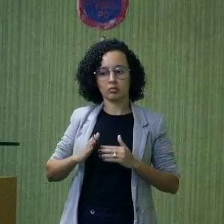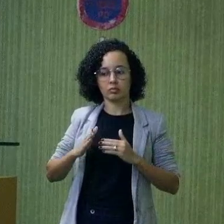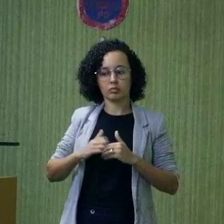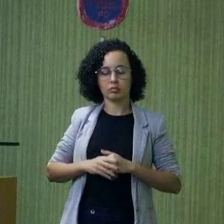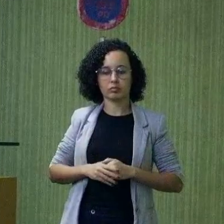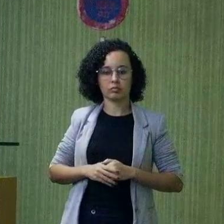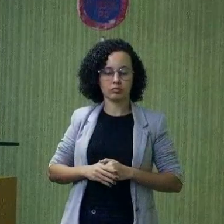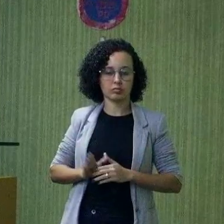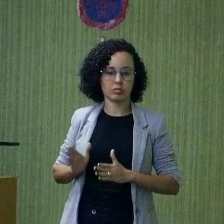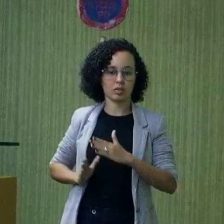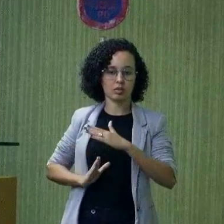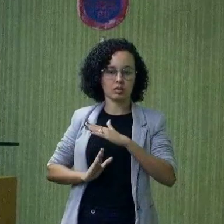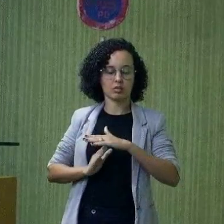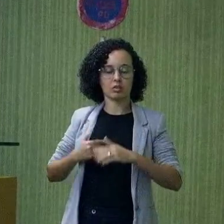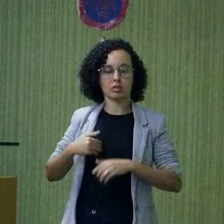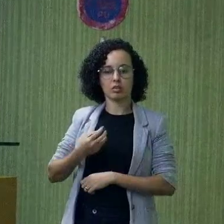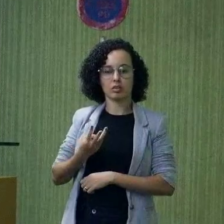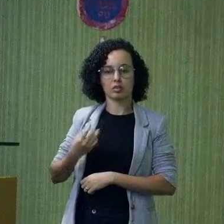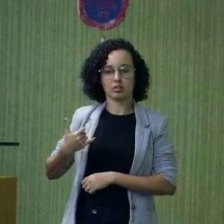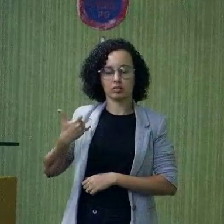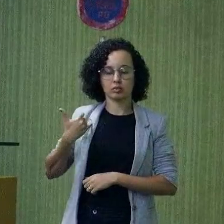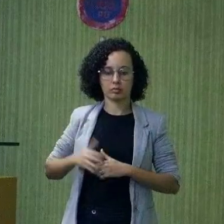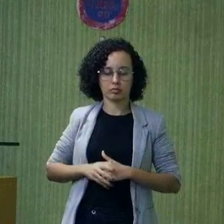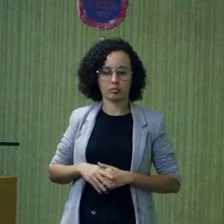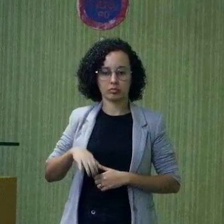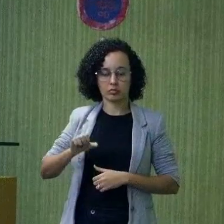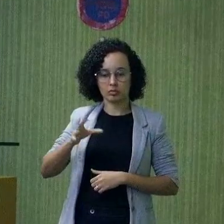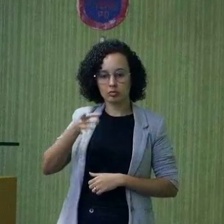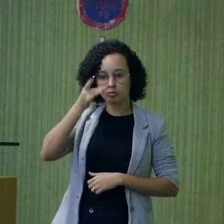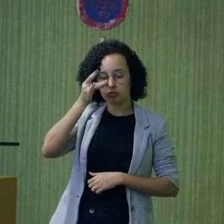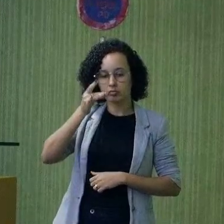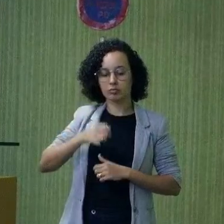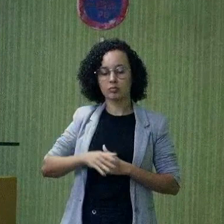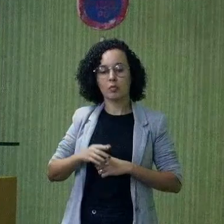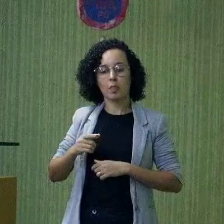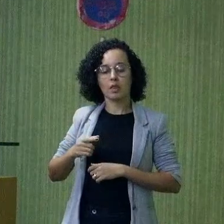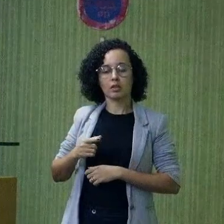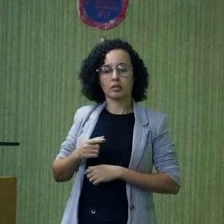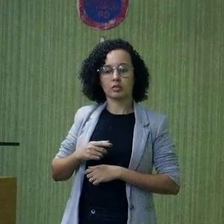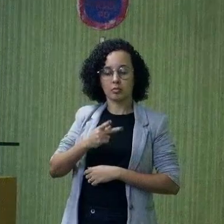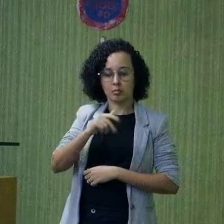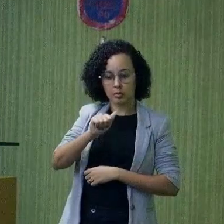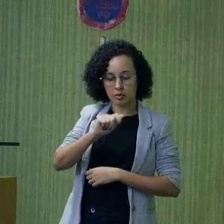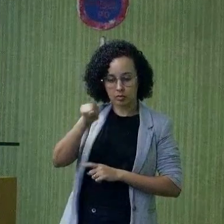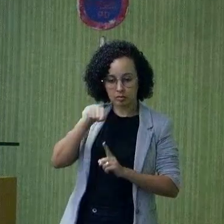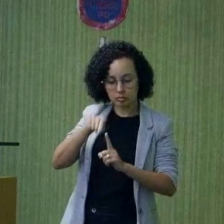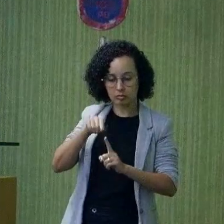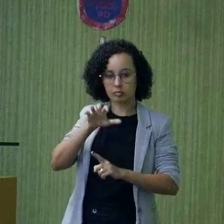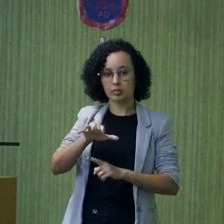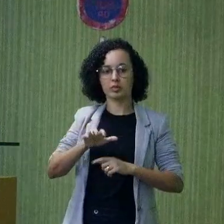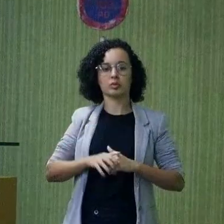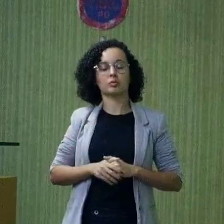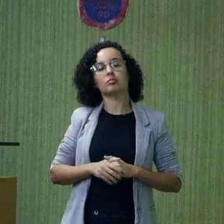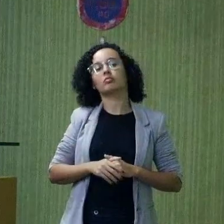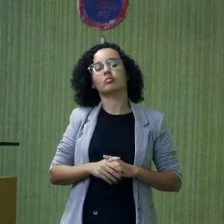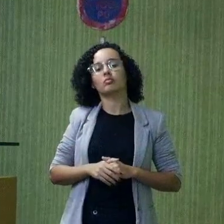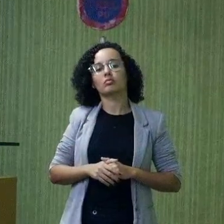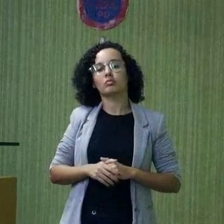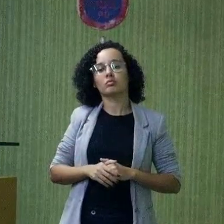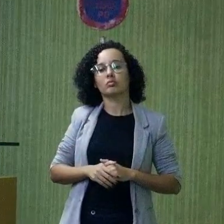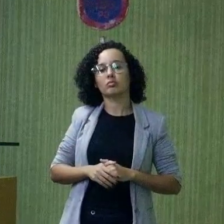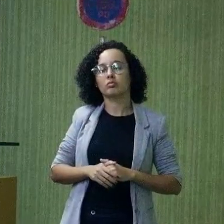3 anos se você se fixar nisso tiver um PA específico para isso pode ser que você colha Bons